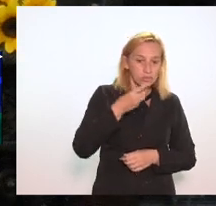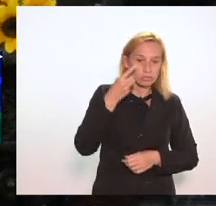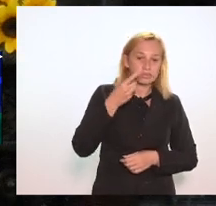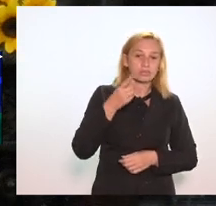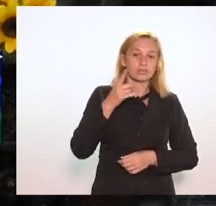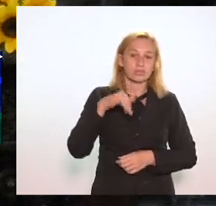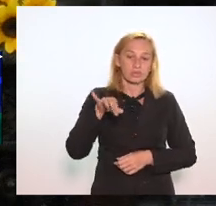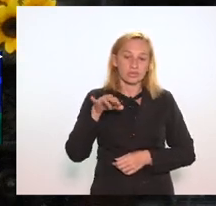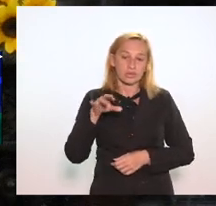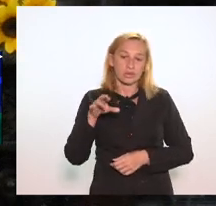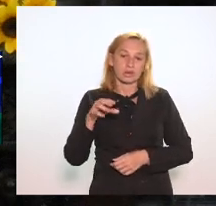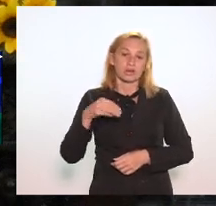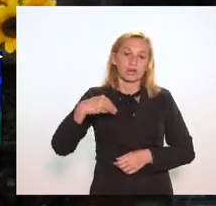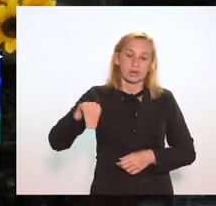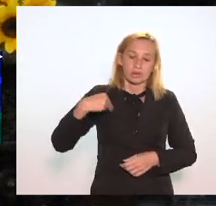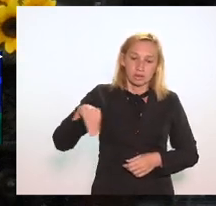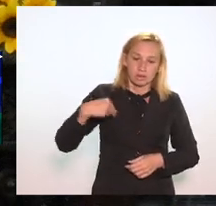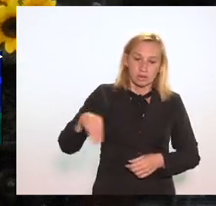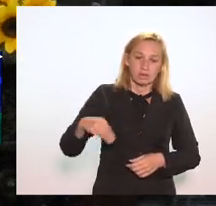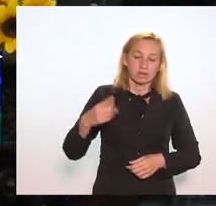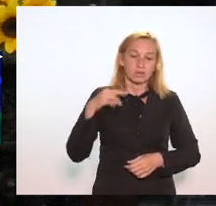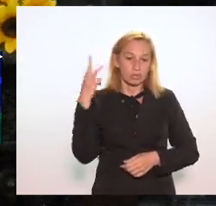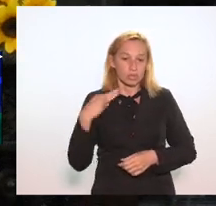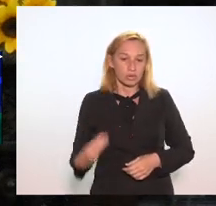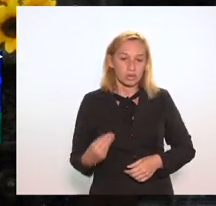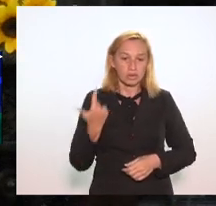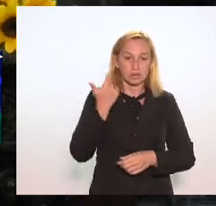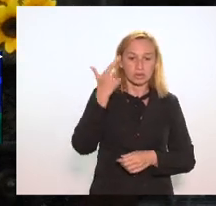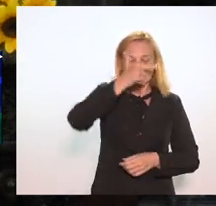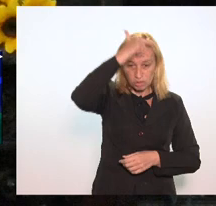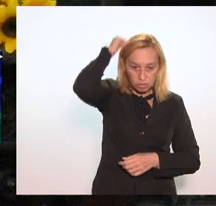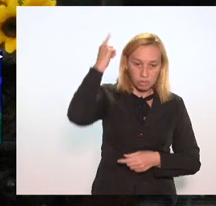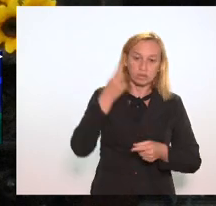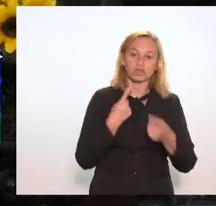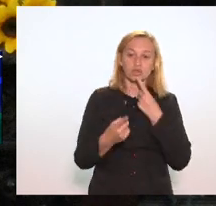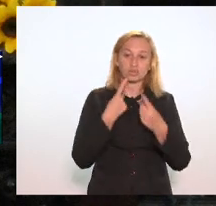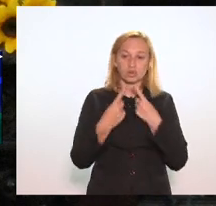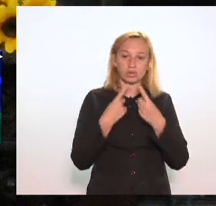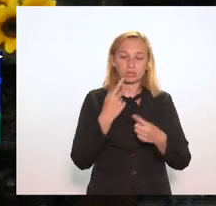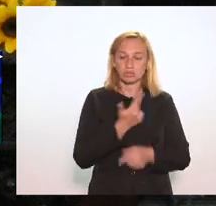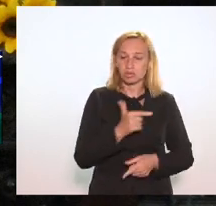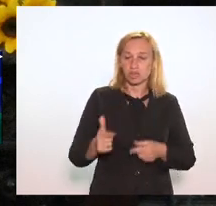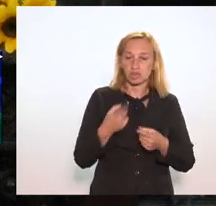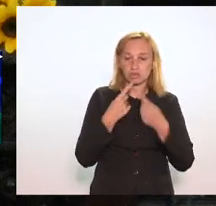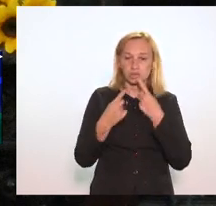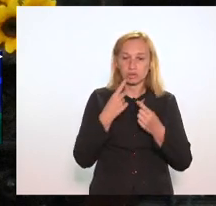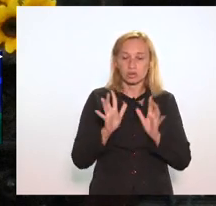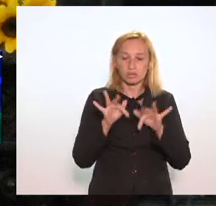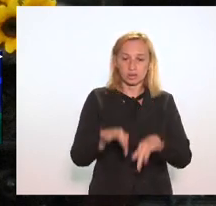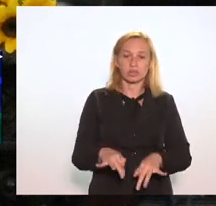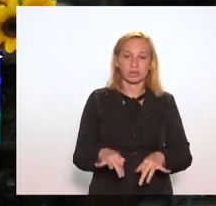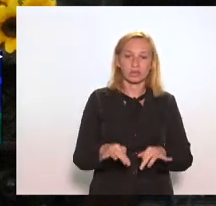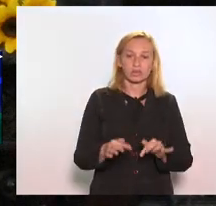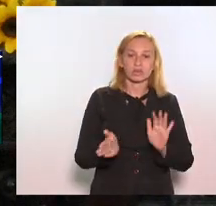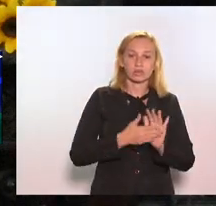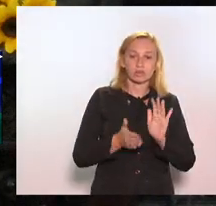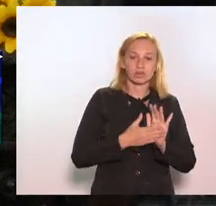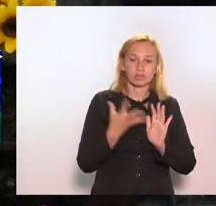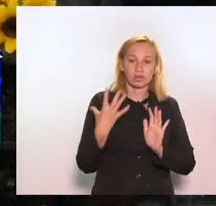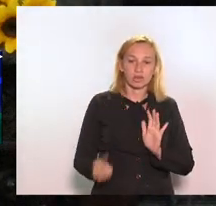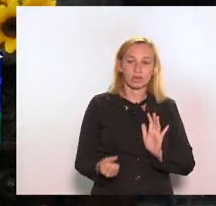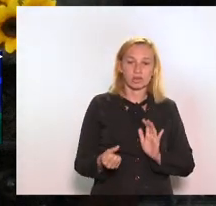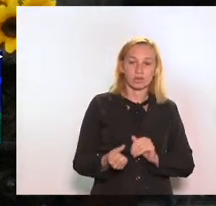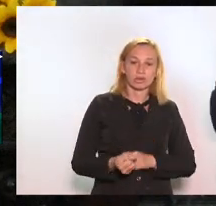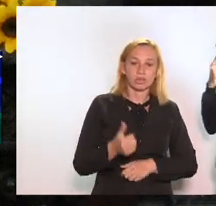de mim que o Flávio serafini Marcelo Dino Mônica Francisco Luiz Paulo em excursão 90 Queira discutir encerrada a discussão A presente